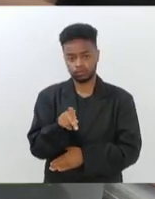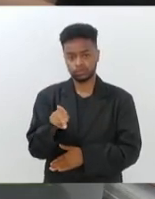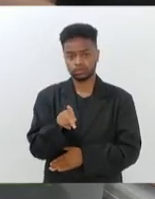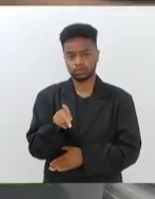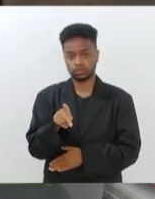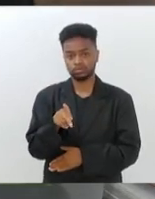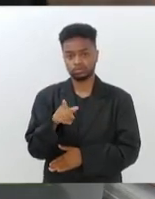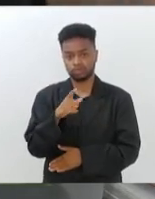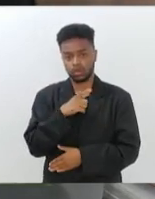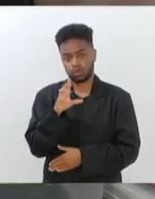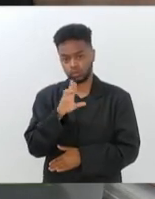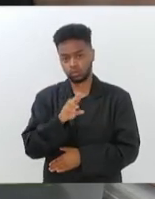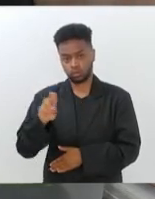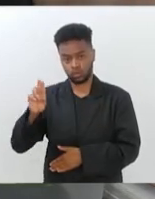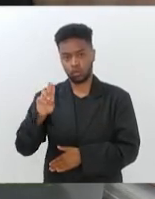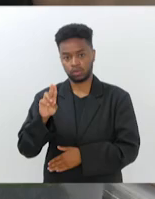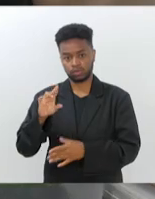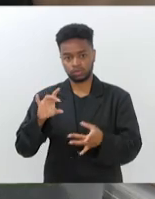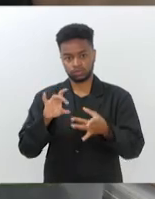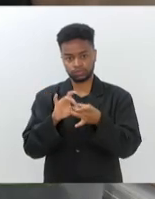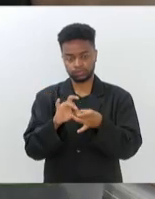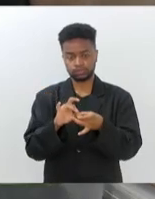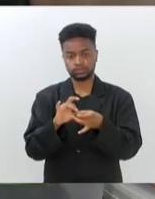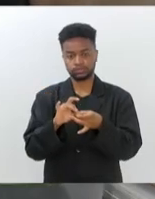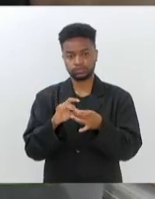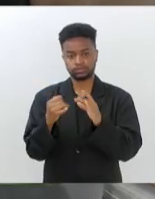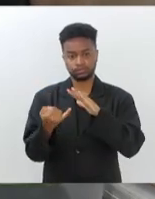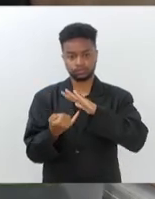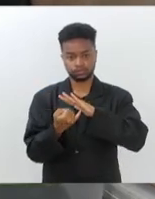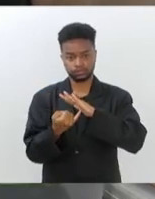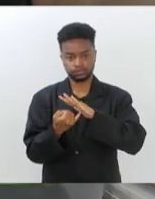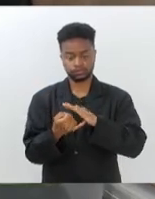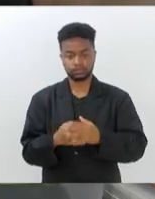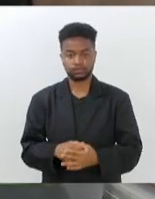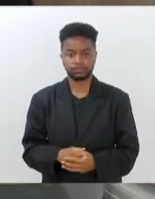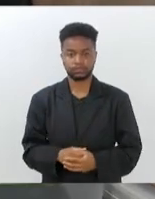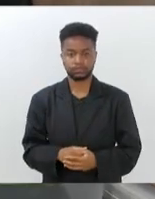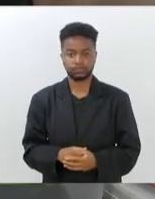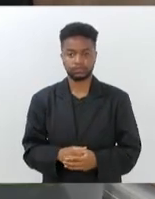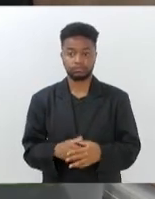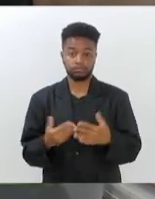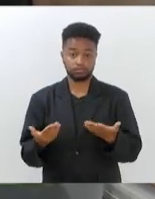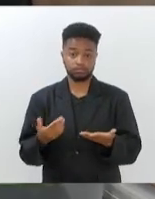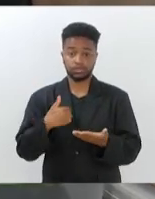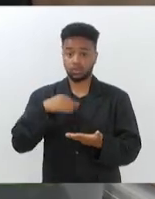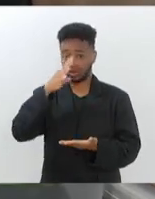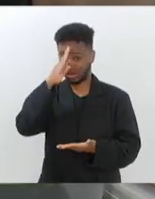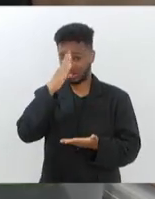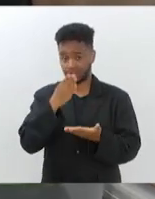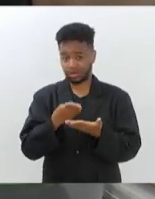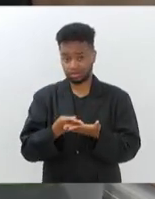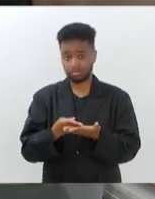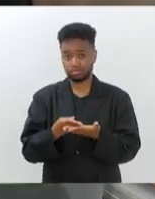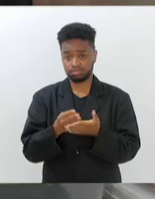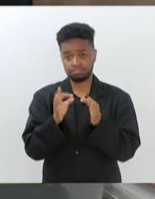nome a a esse Instituto eu acho que